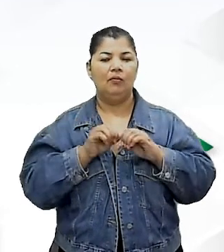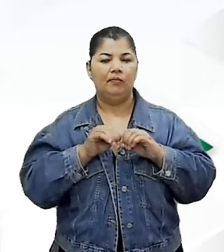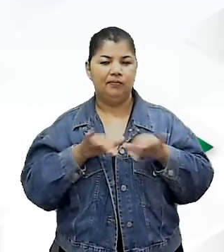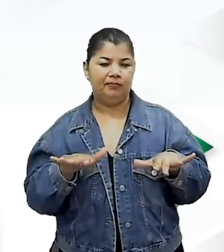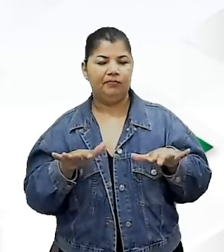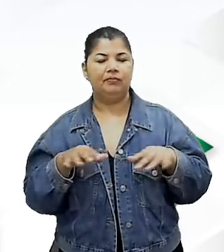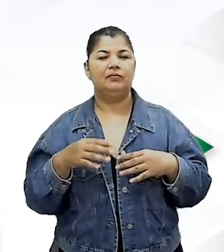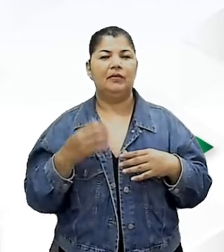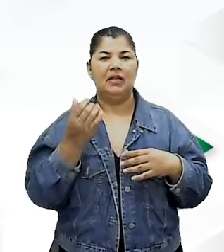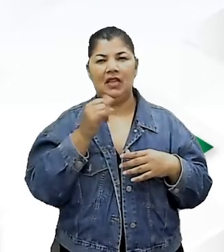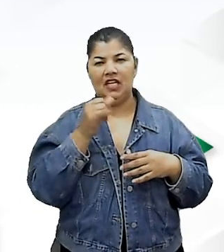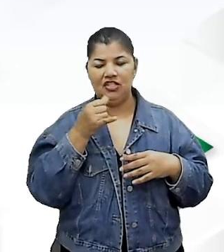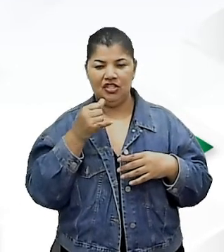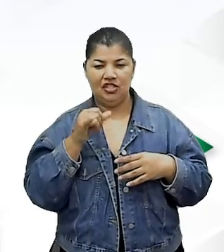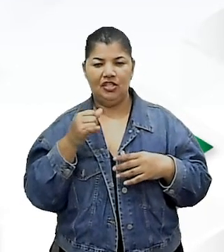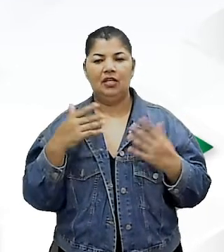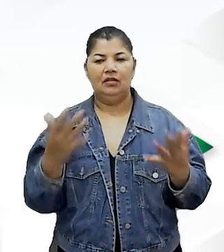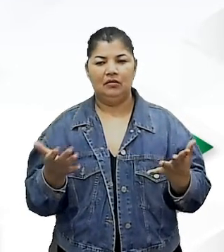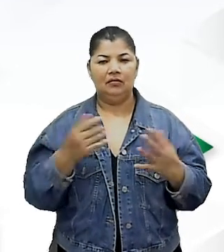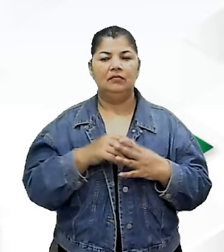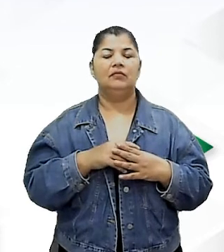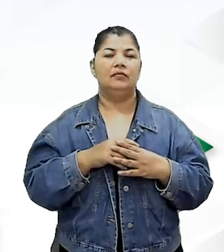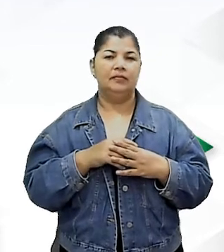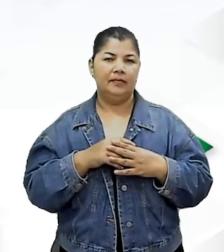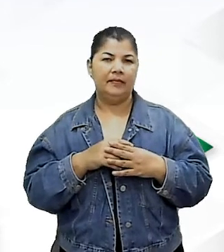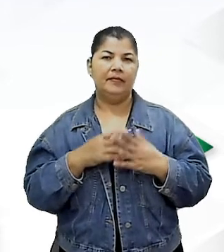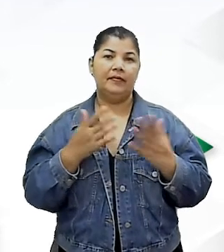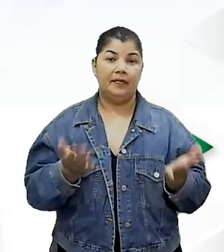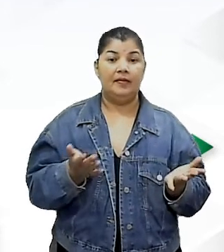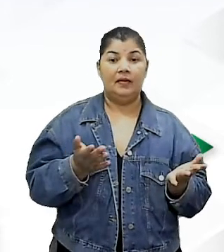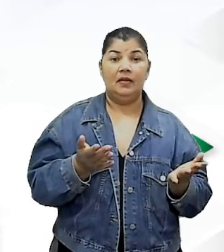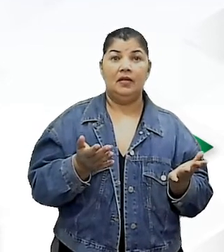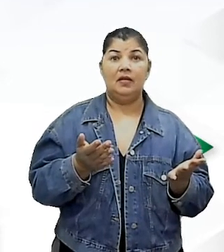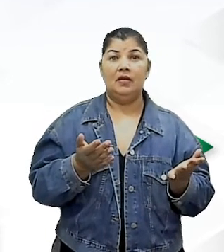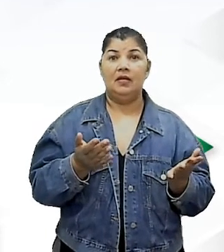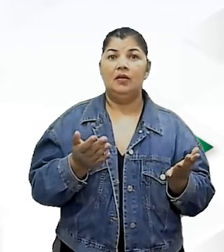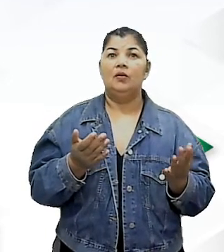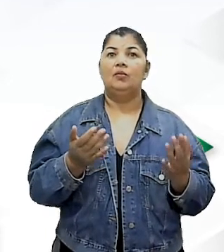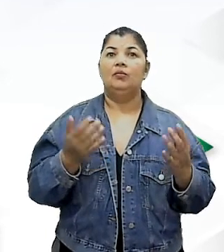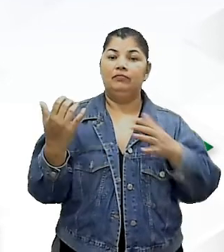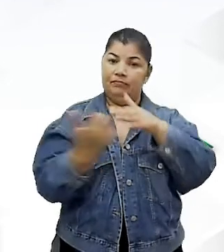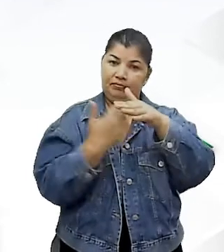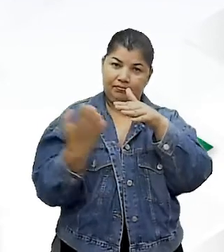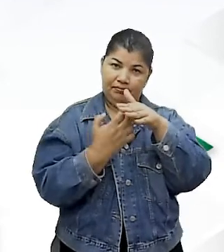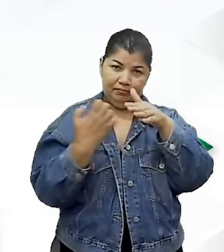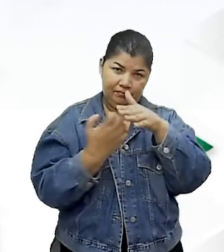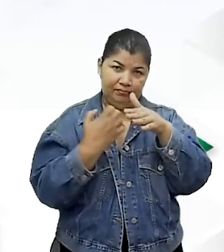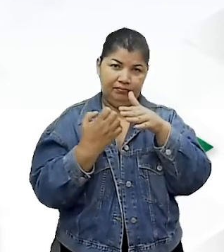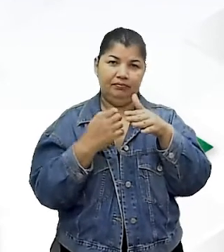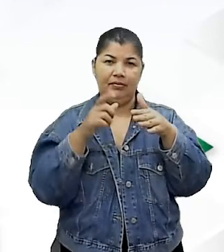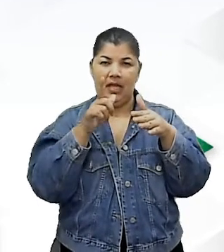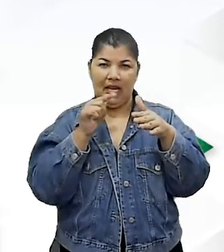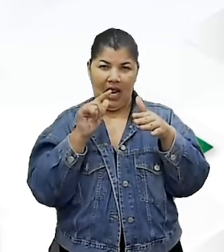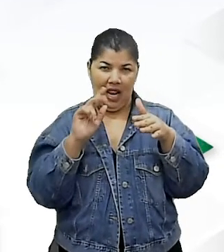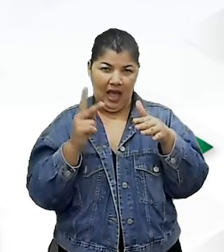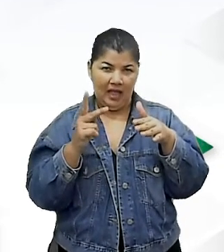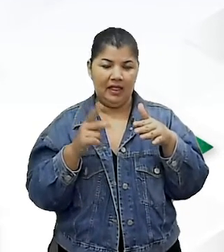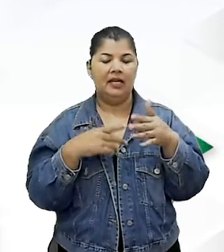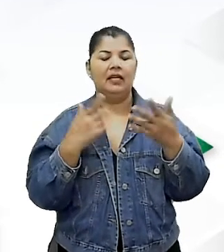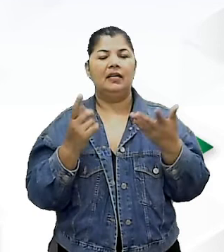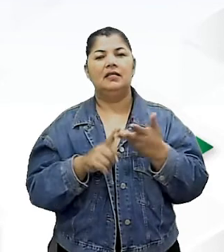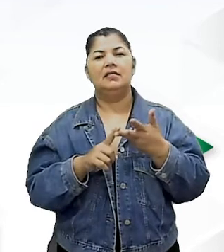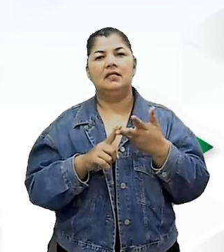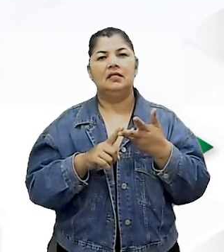elétrica por todo o meio, tá? Isso seja usinas hidrelétricas usinas nucleares,